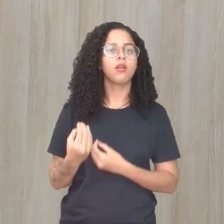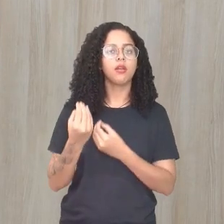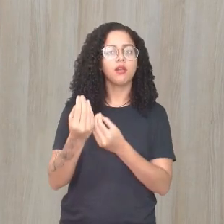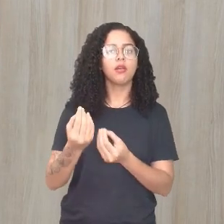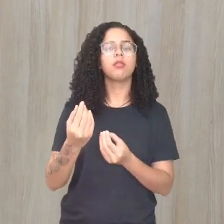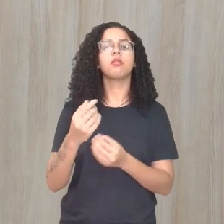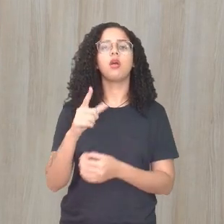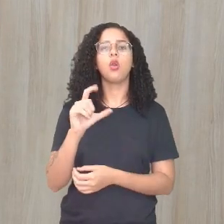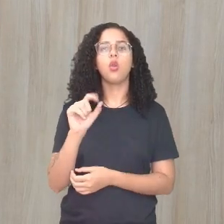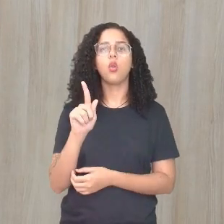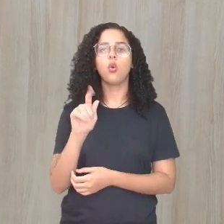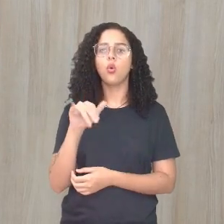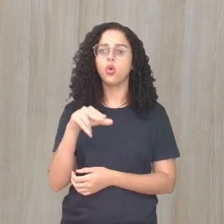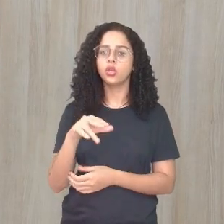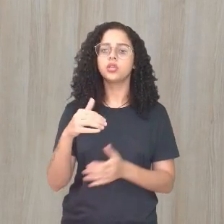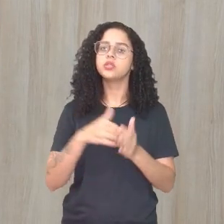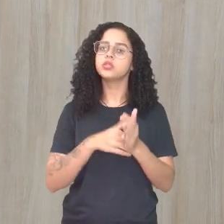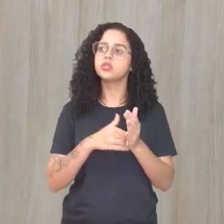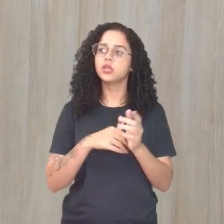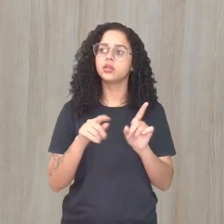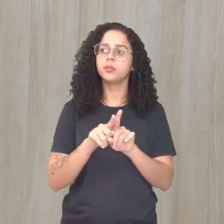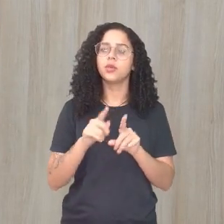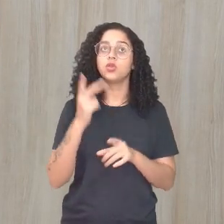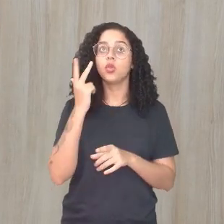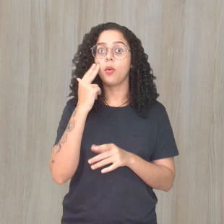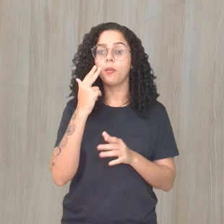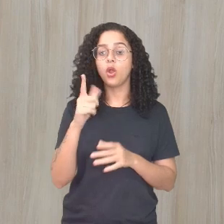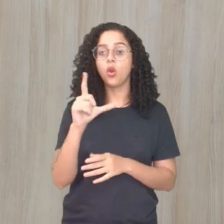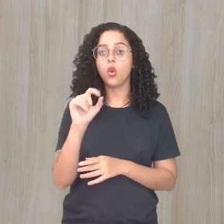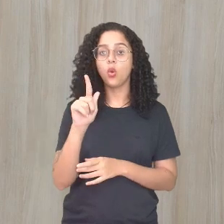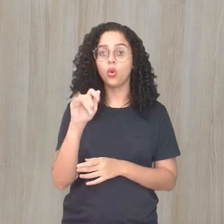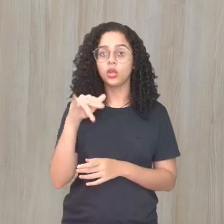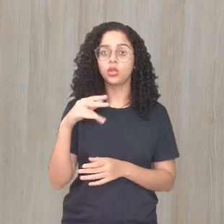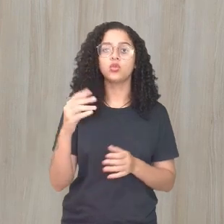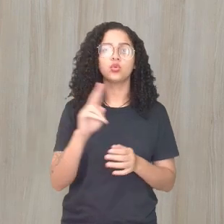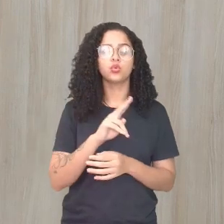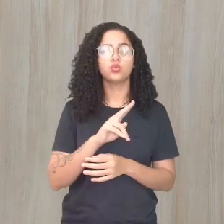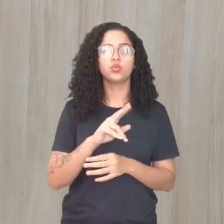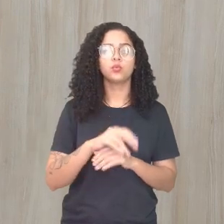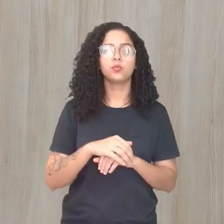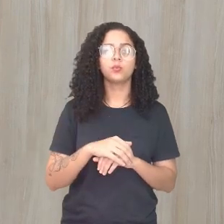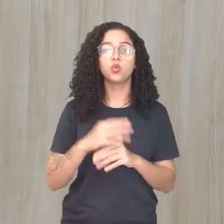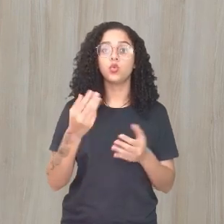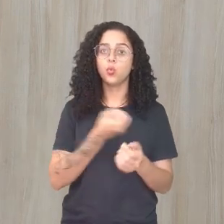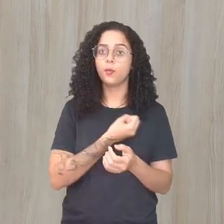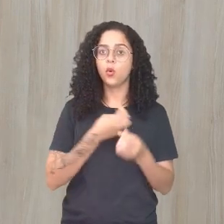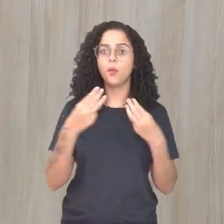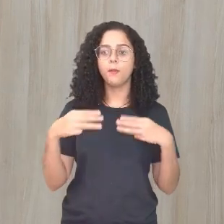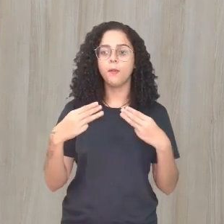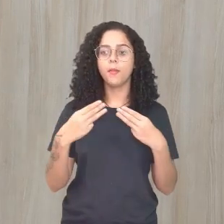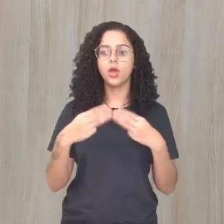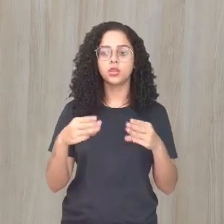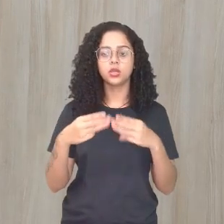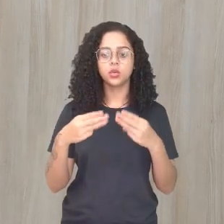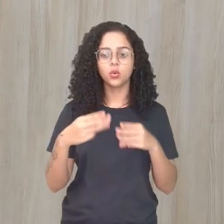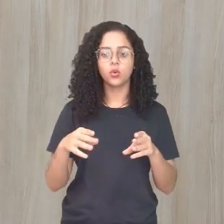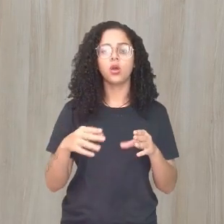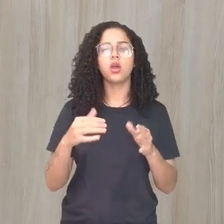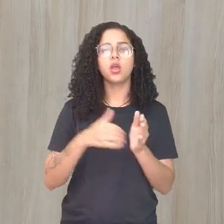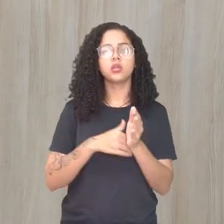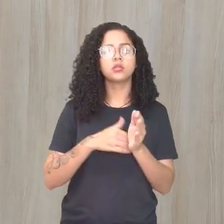o login e senha. Geralmente o login é o seu número de matrícula, a senha, a sua data de nascimento. E nesse